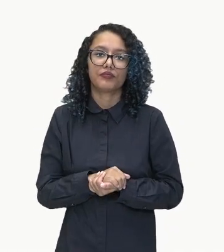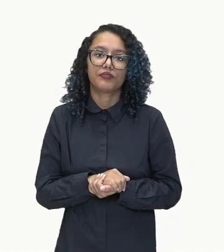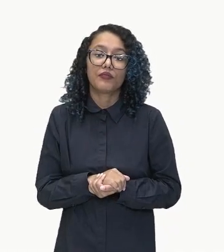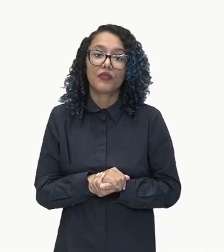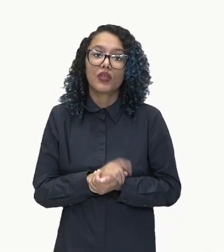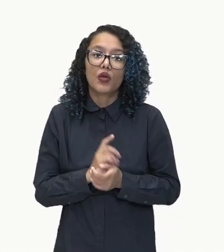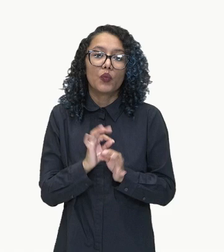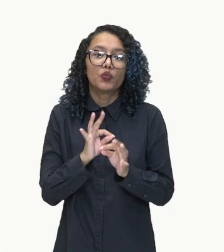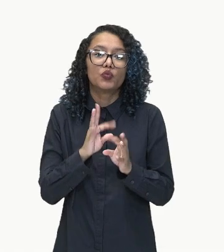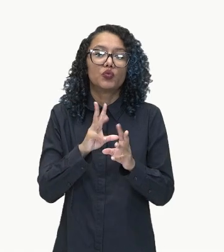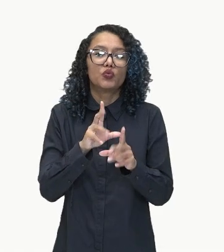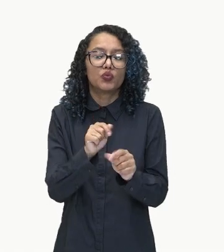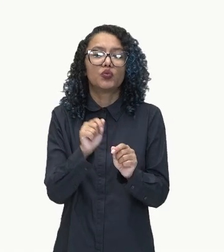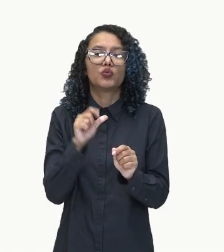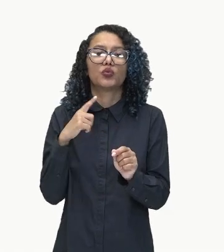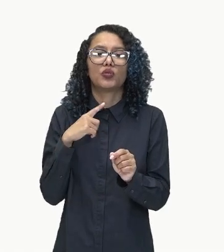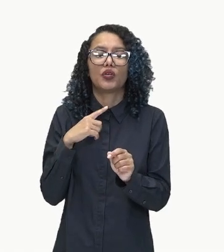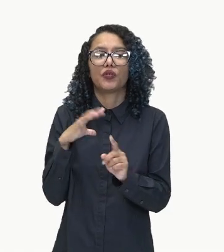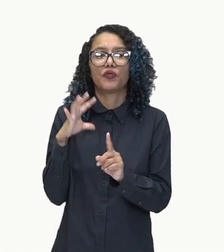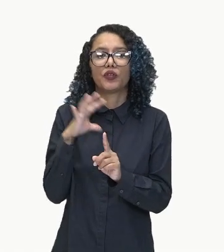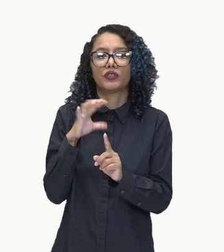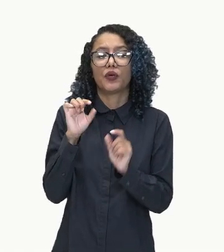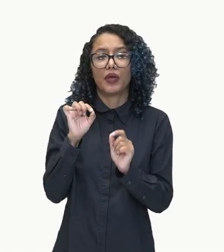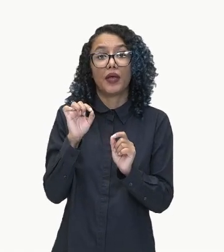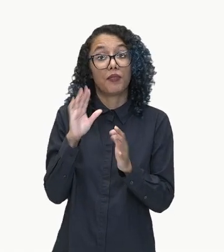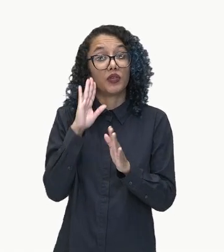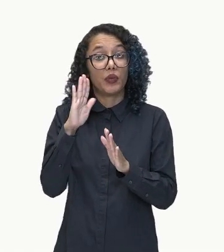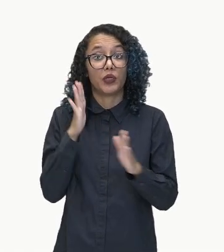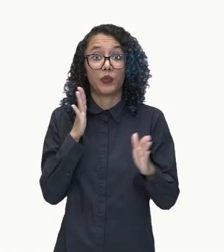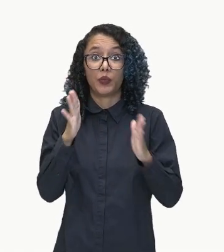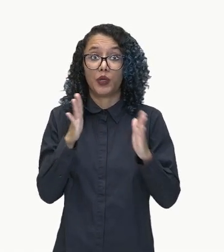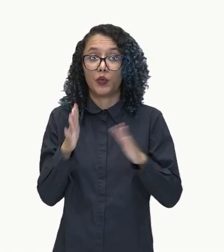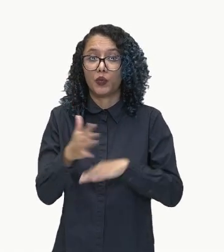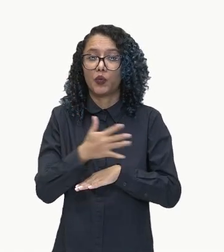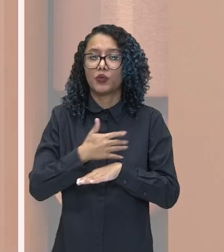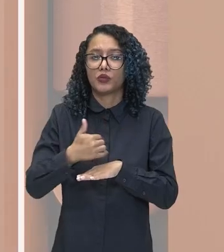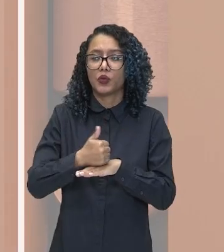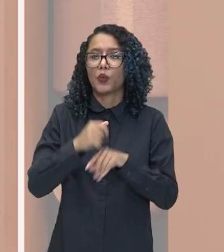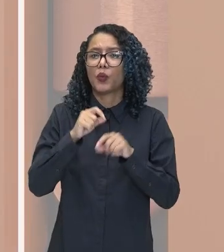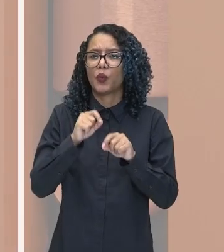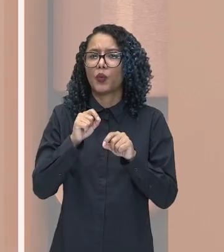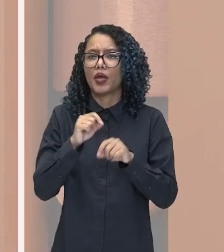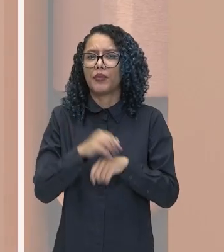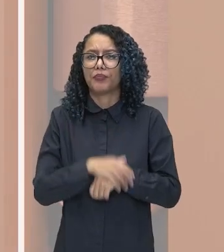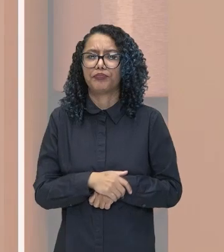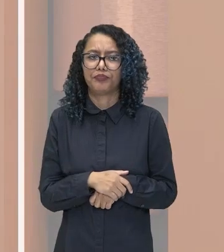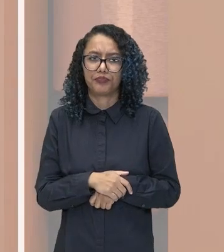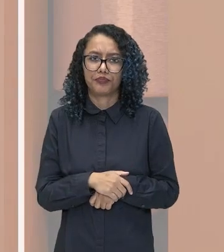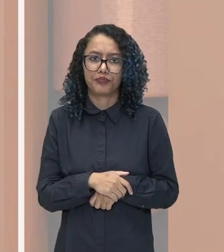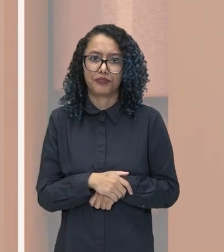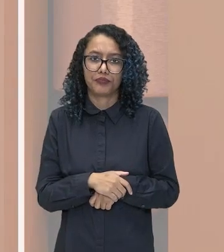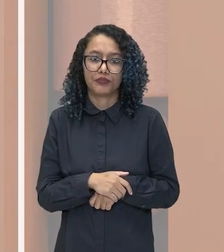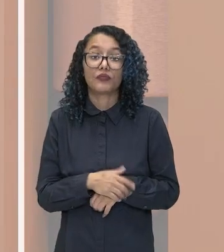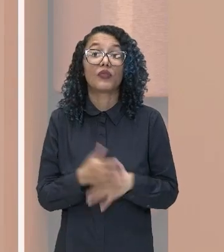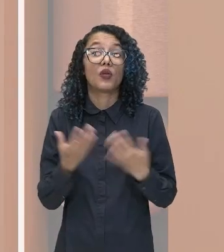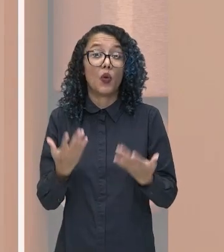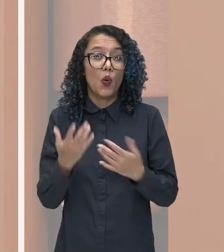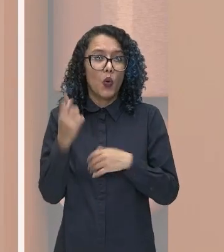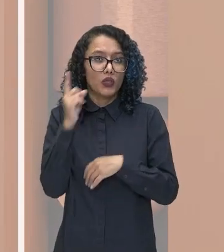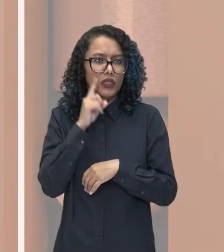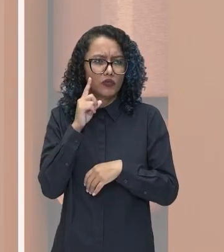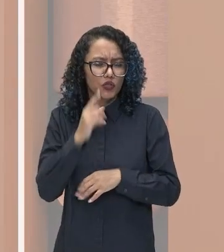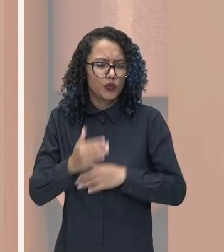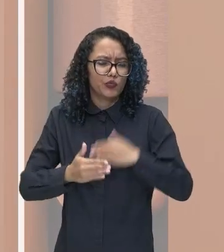né, principalmente nesse período aí da colonização, os Estados Unidos se desenvolvendo cada vez mais